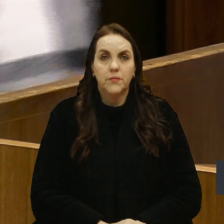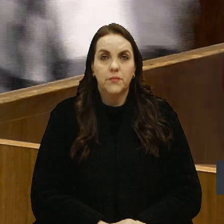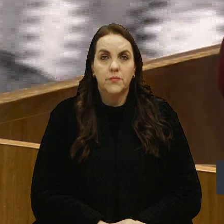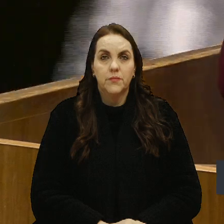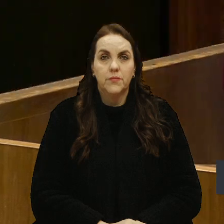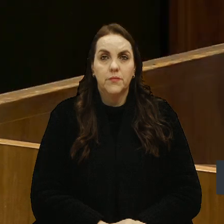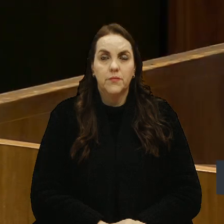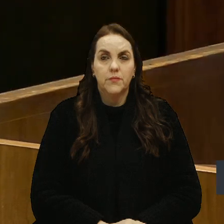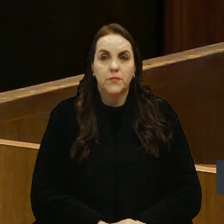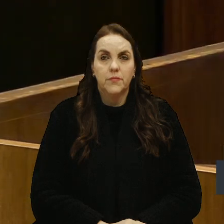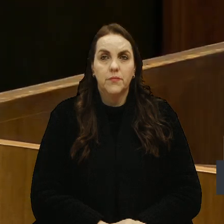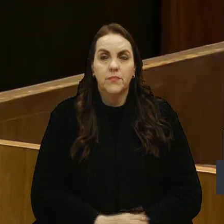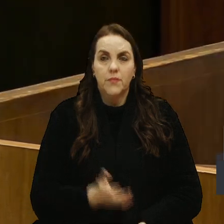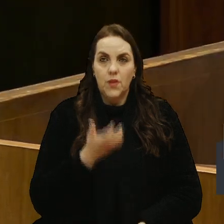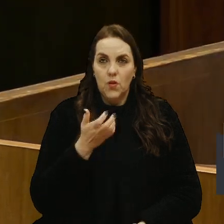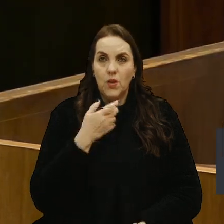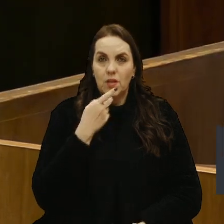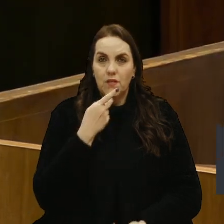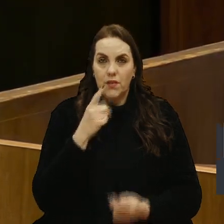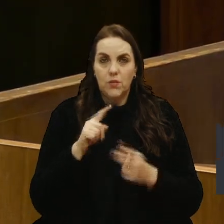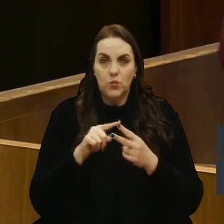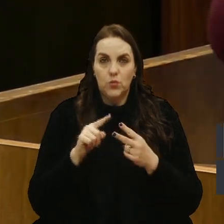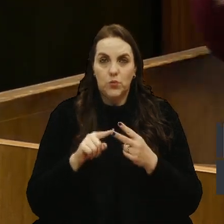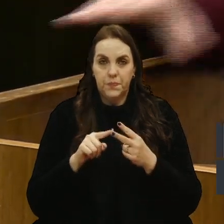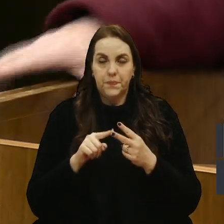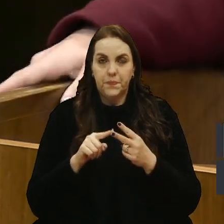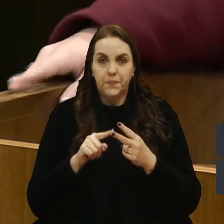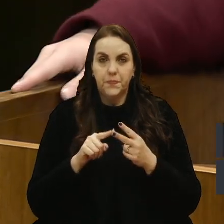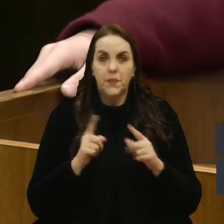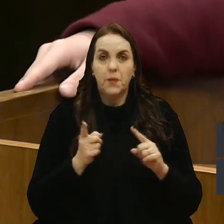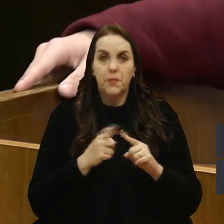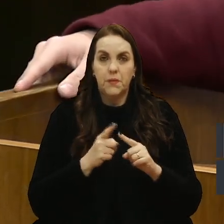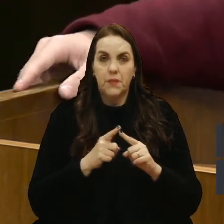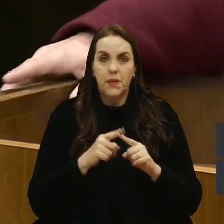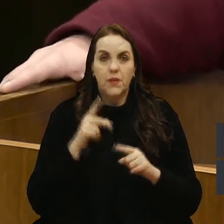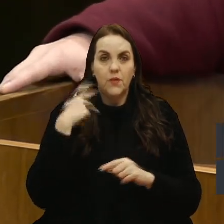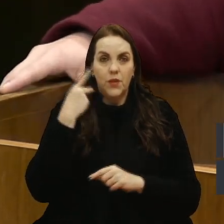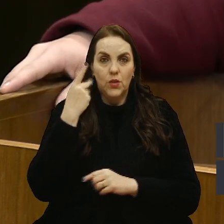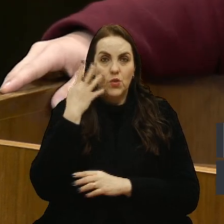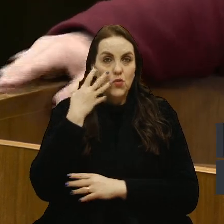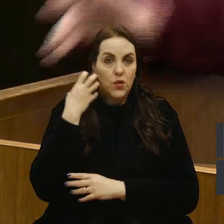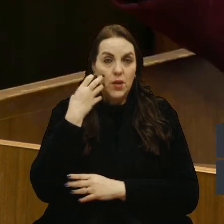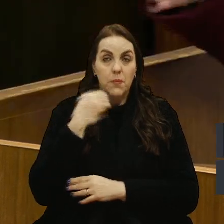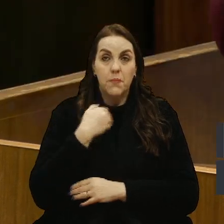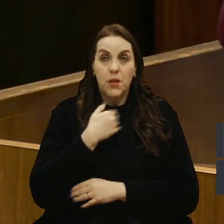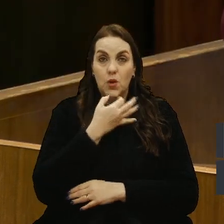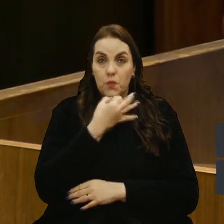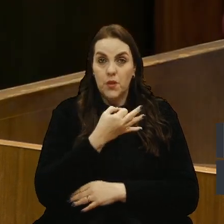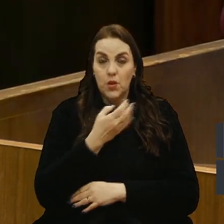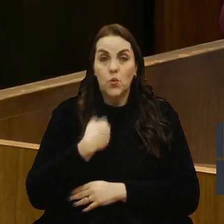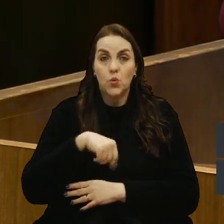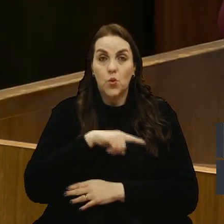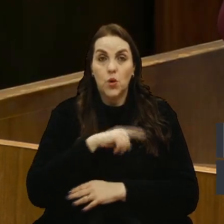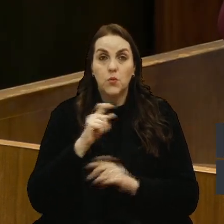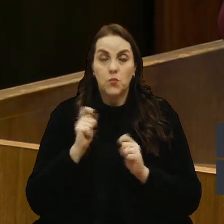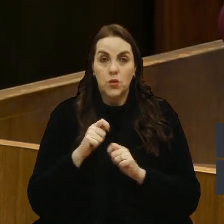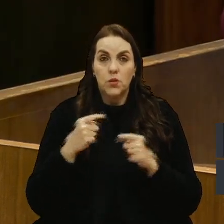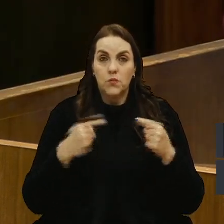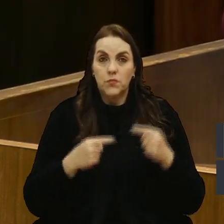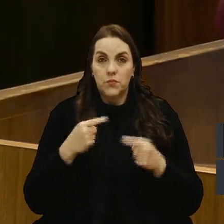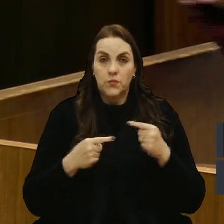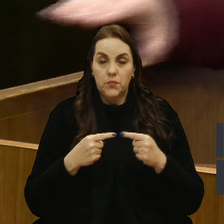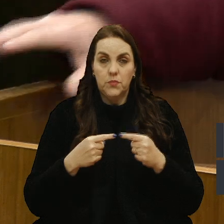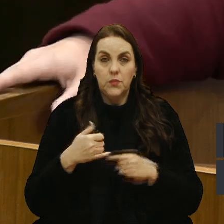Nobres colegas, eu queria falar duas coisas aqui. Primeira, vereador Jack, é que, na minha opinião, nós poderíamos discutir redução da